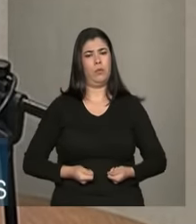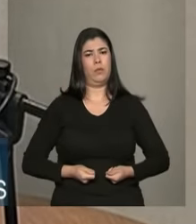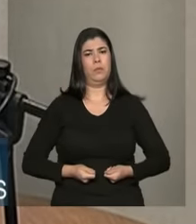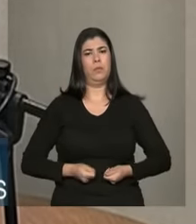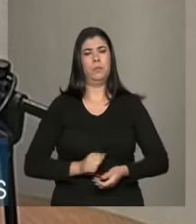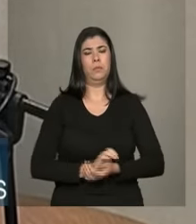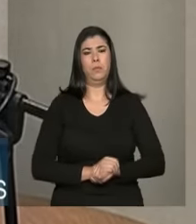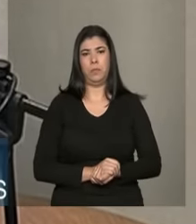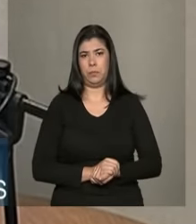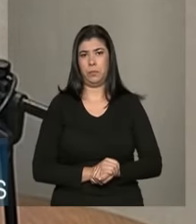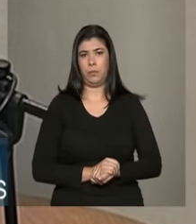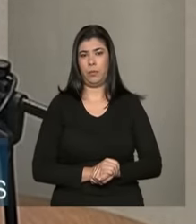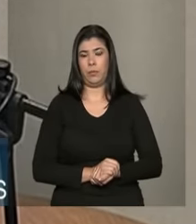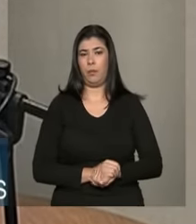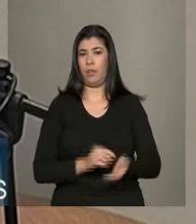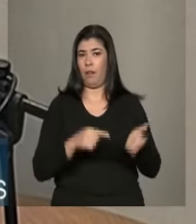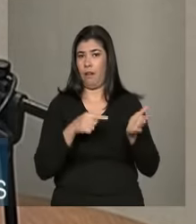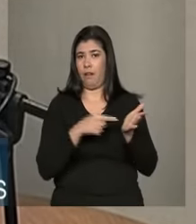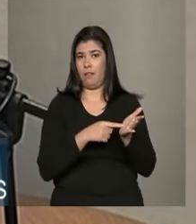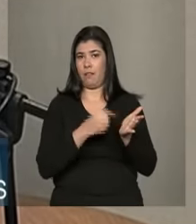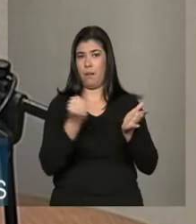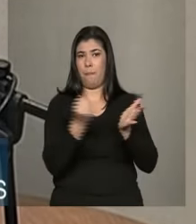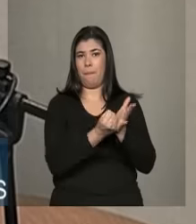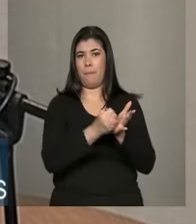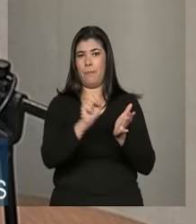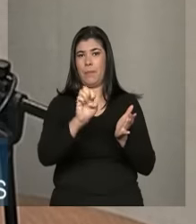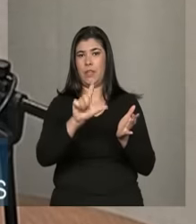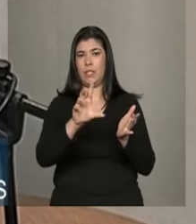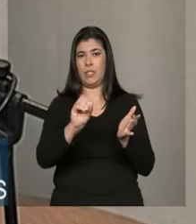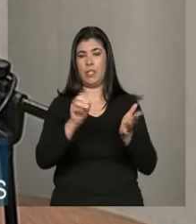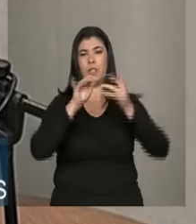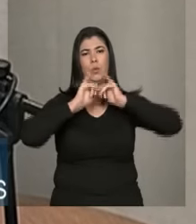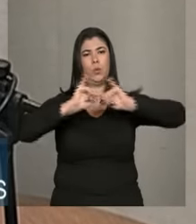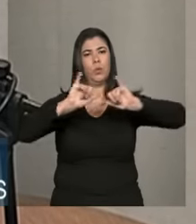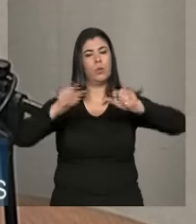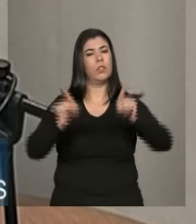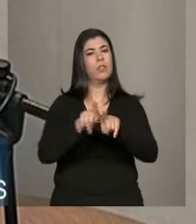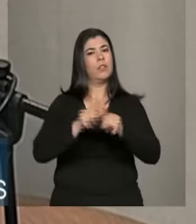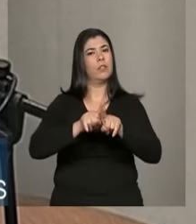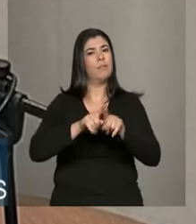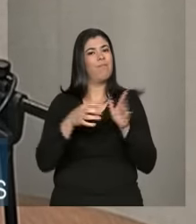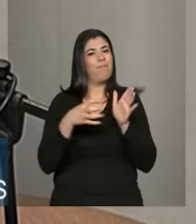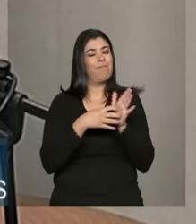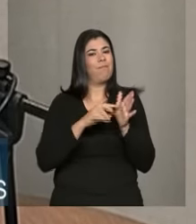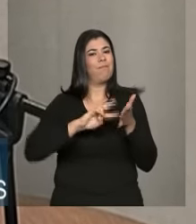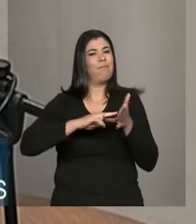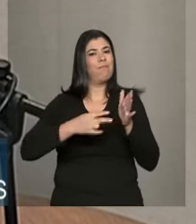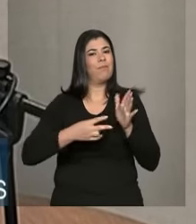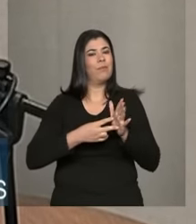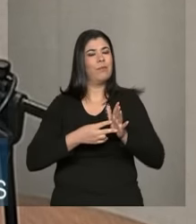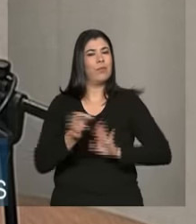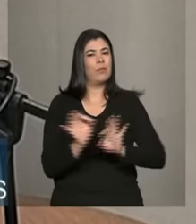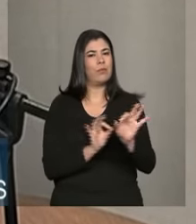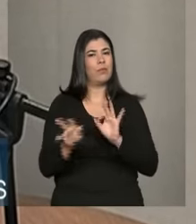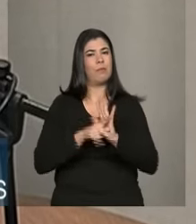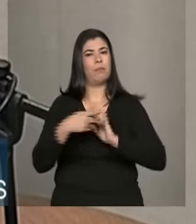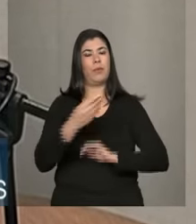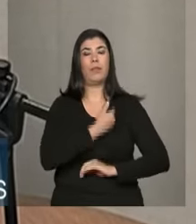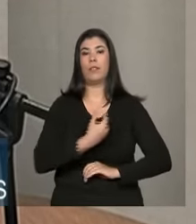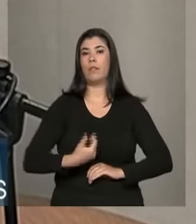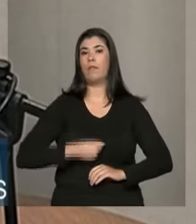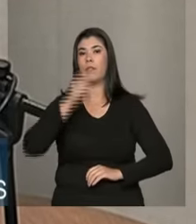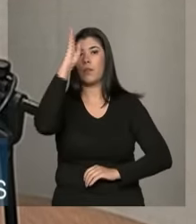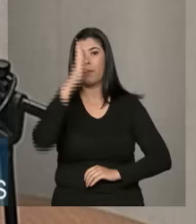Humanos o selo que H é lançado é ao mesmo tempo um símbolo de mobilização do governo do Brasil e da